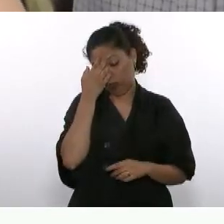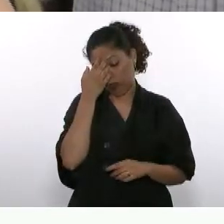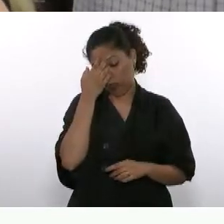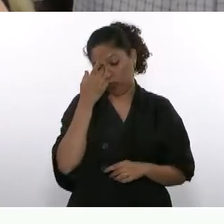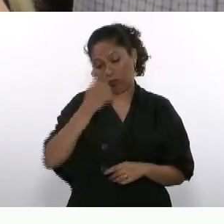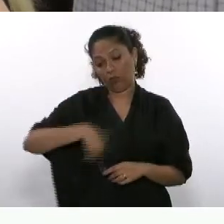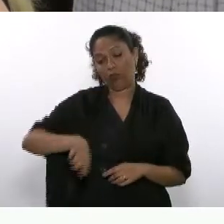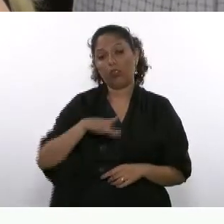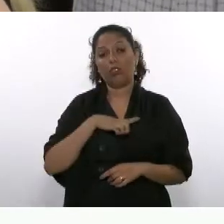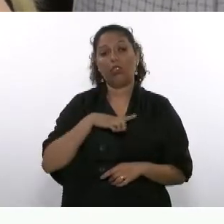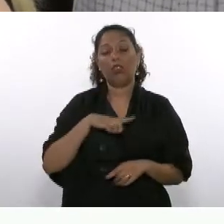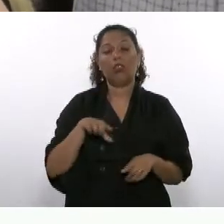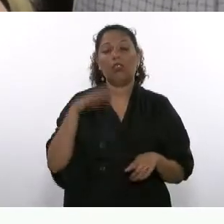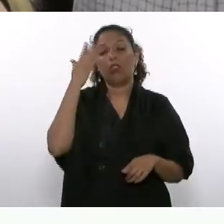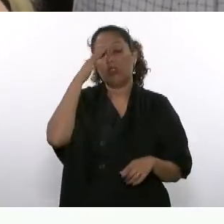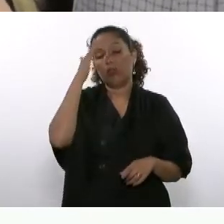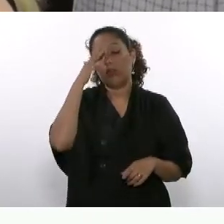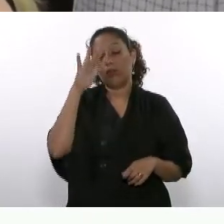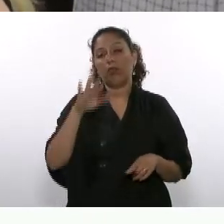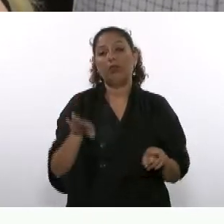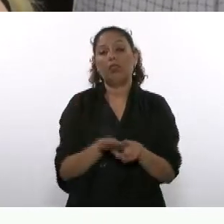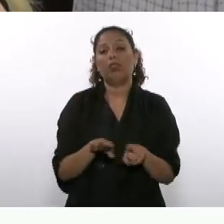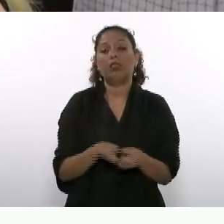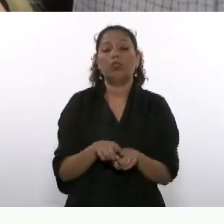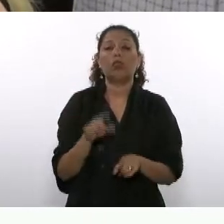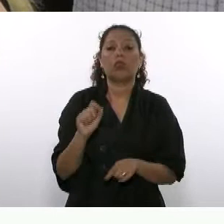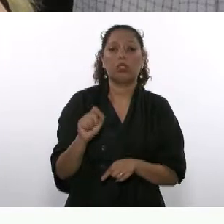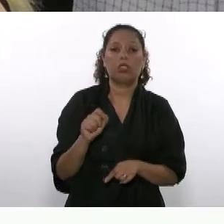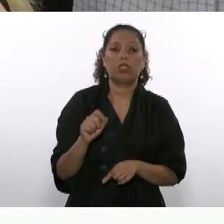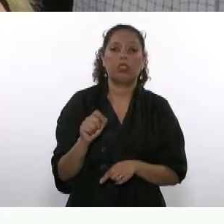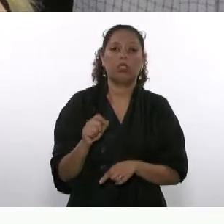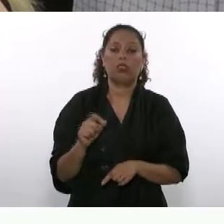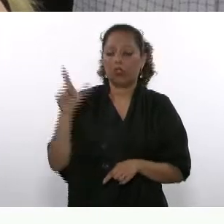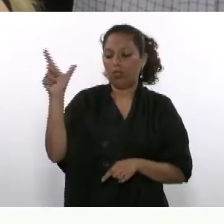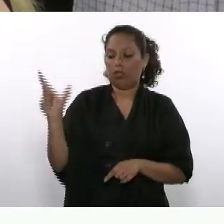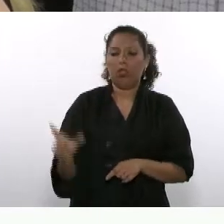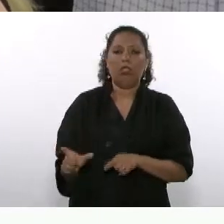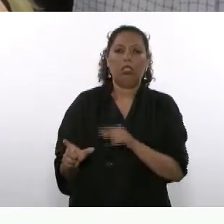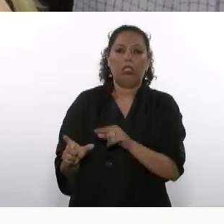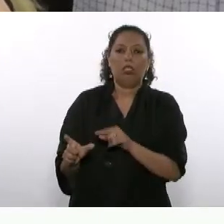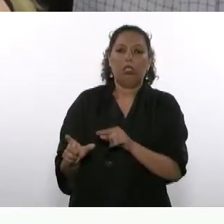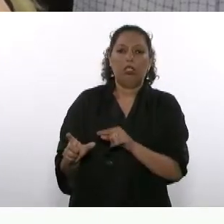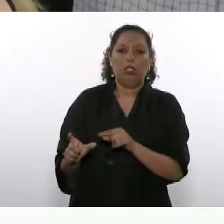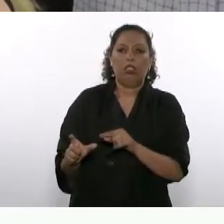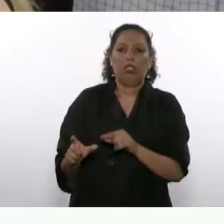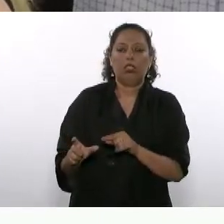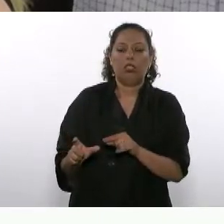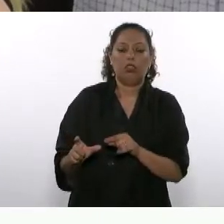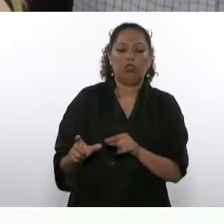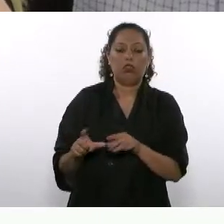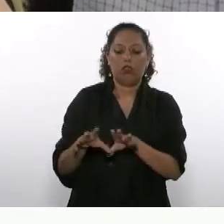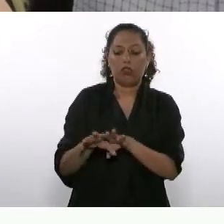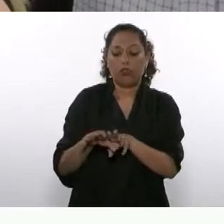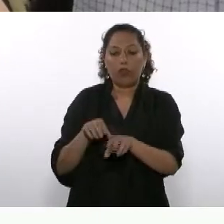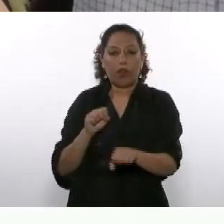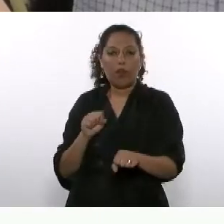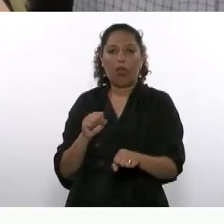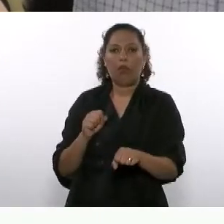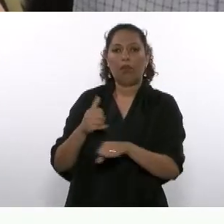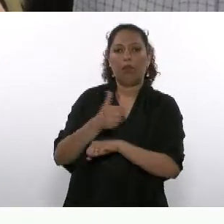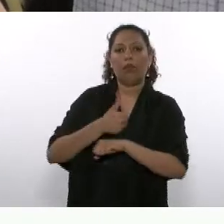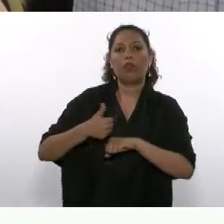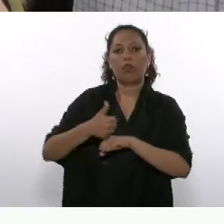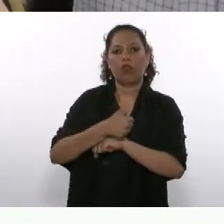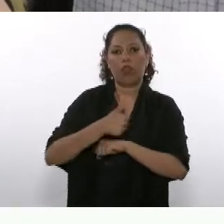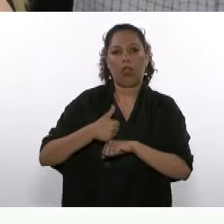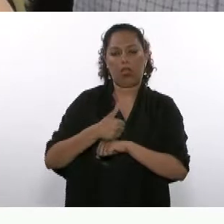A gente também entende que a gente pode ter um papel de reciclar, de formar mão de obra. Não é